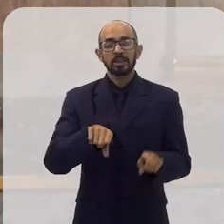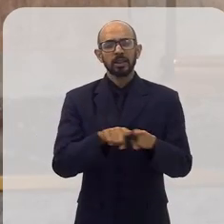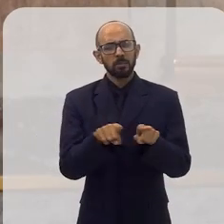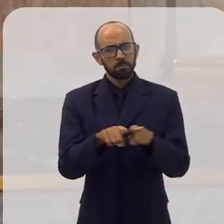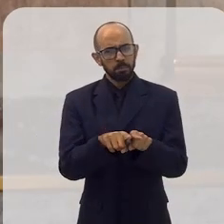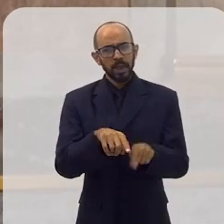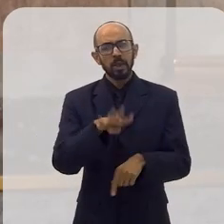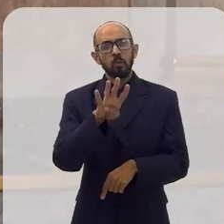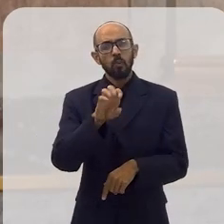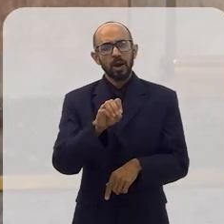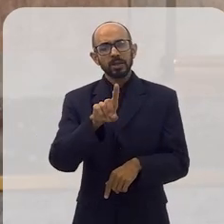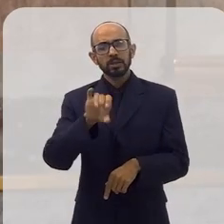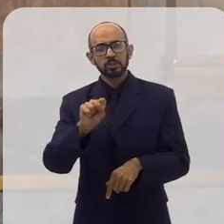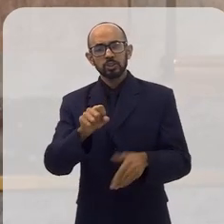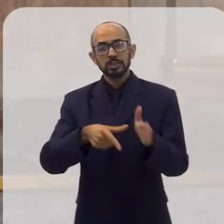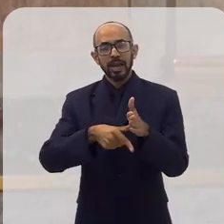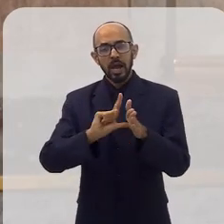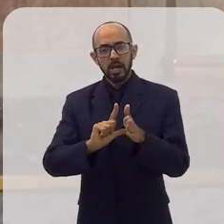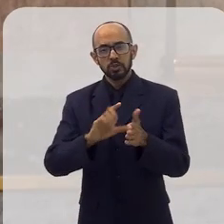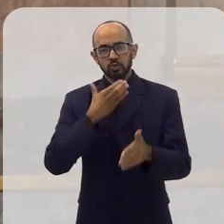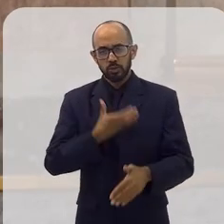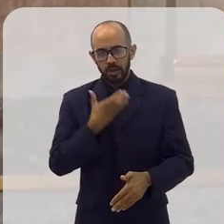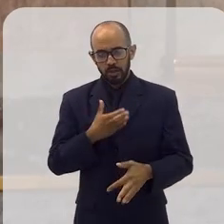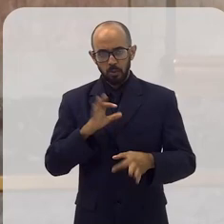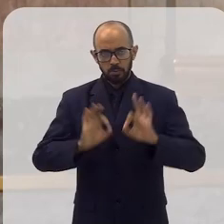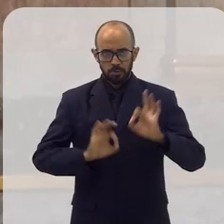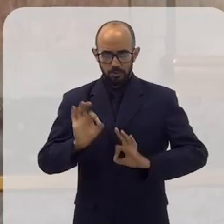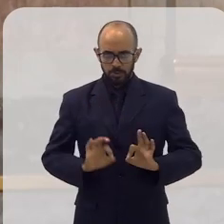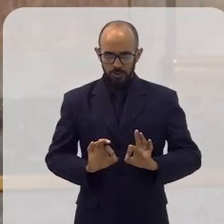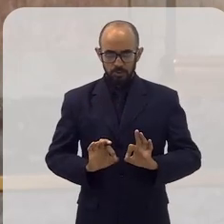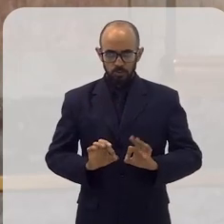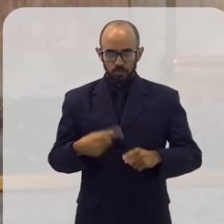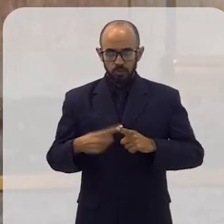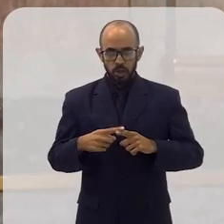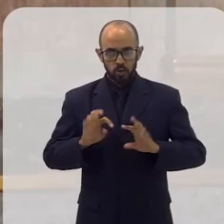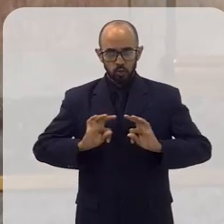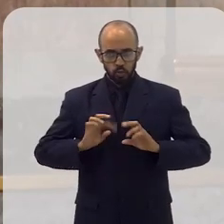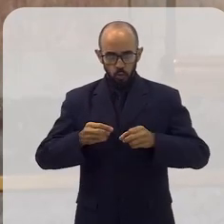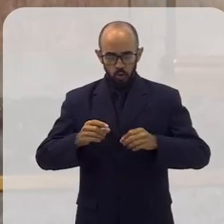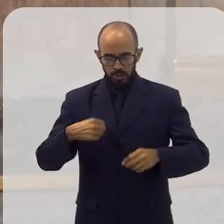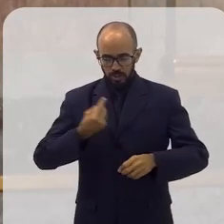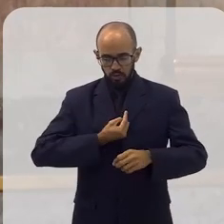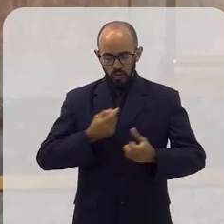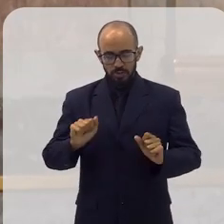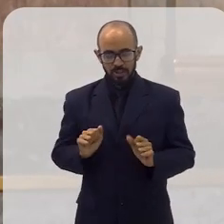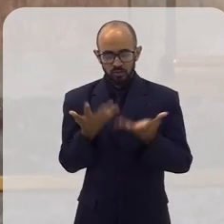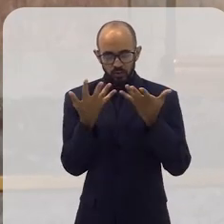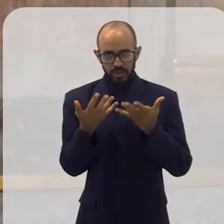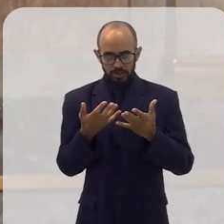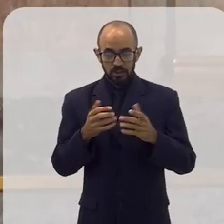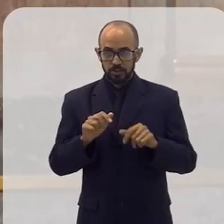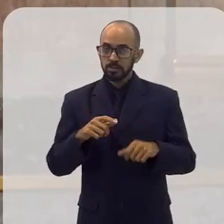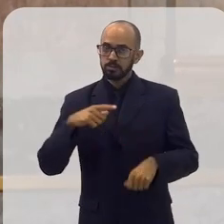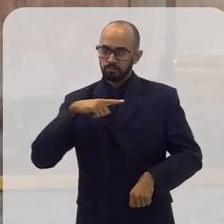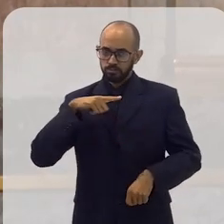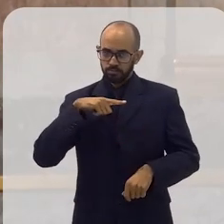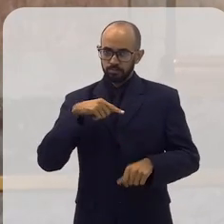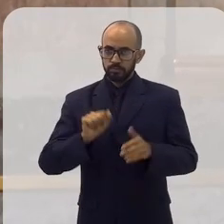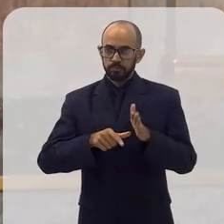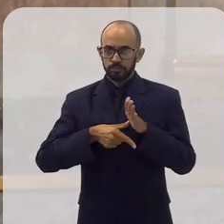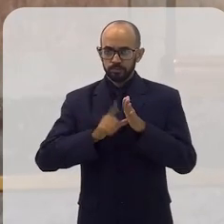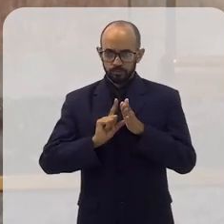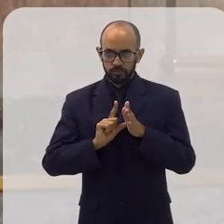de 40 dias antes do Natal para preparar, porque todas as nossas grandes festas